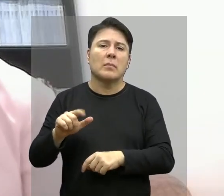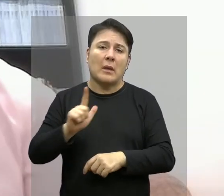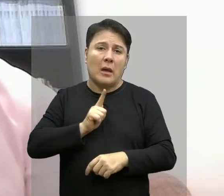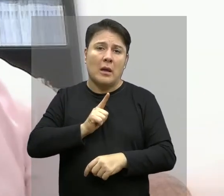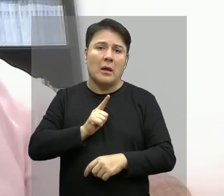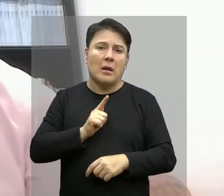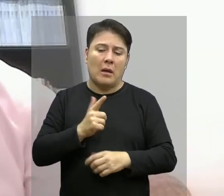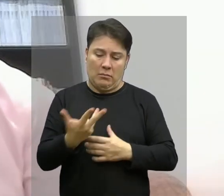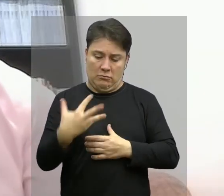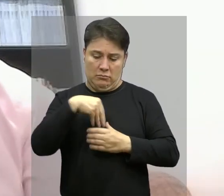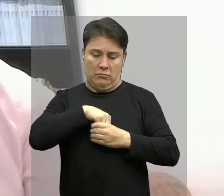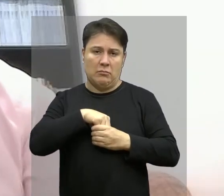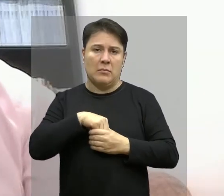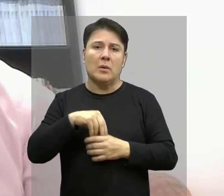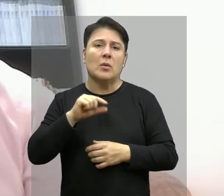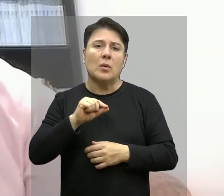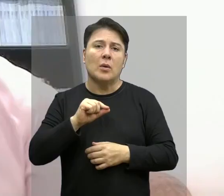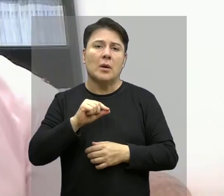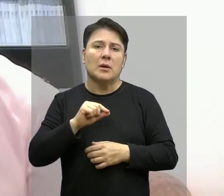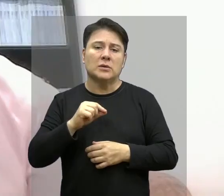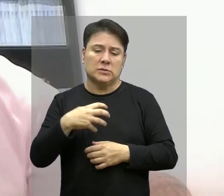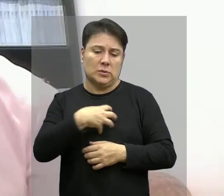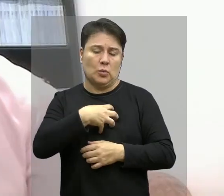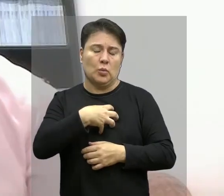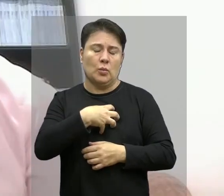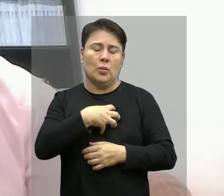é intrínseco a ele, a nossa natureza,